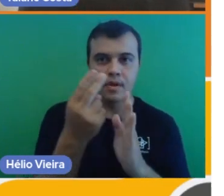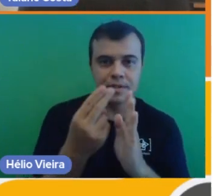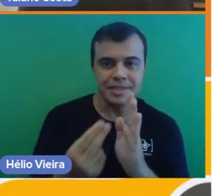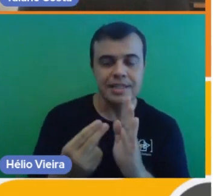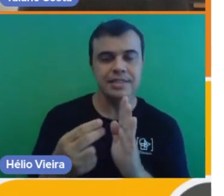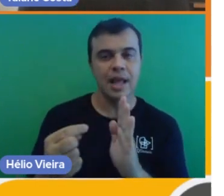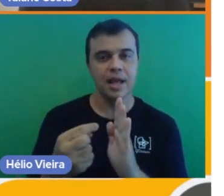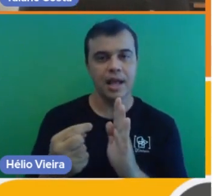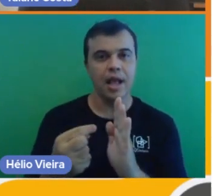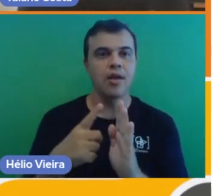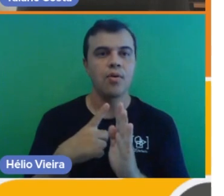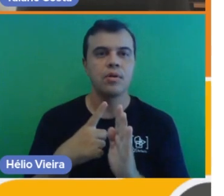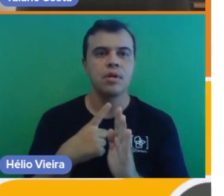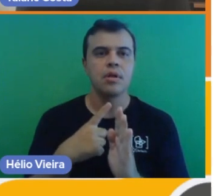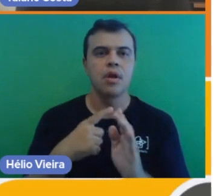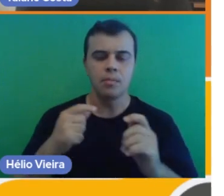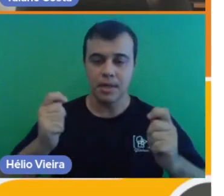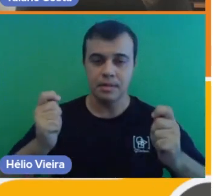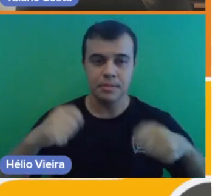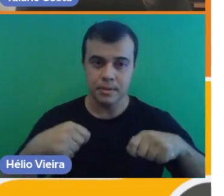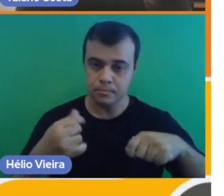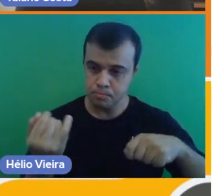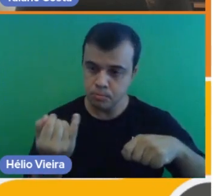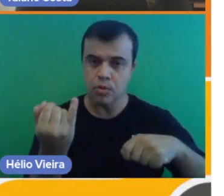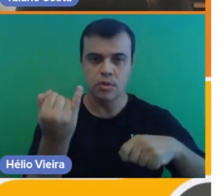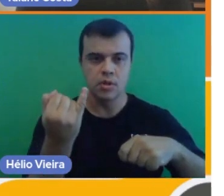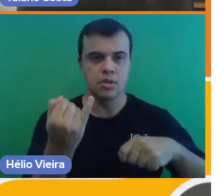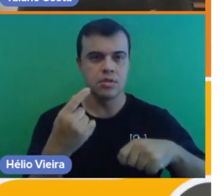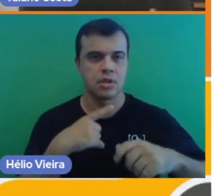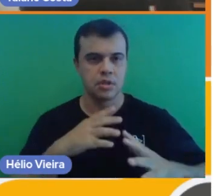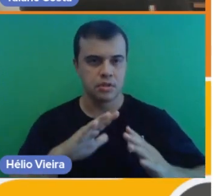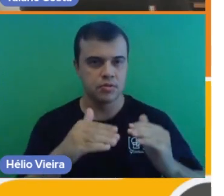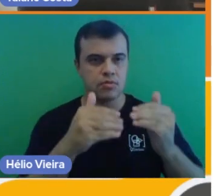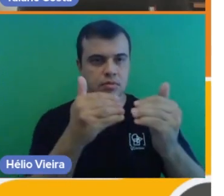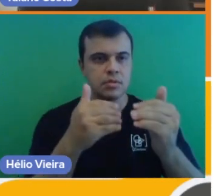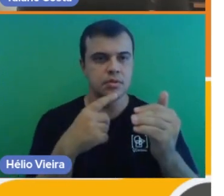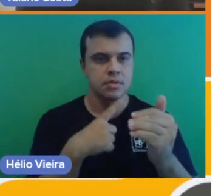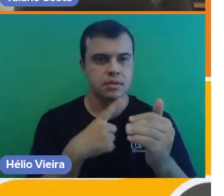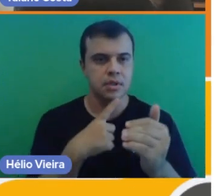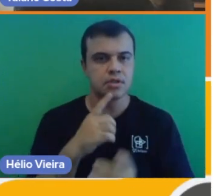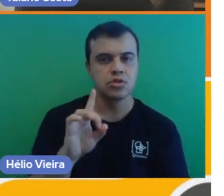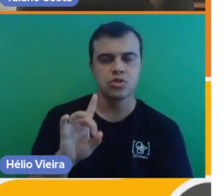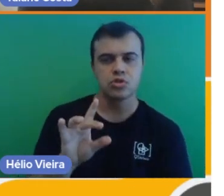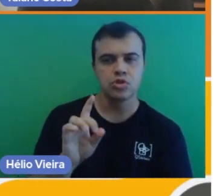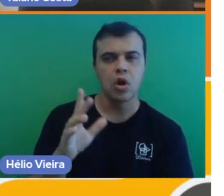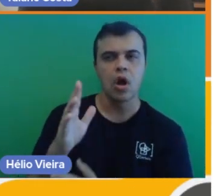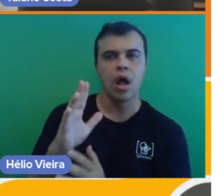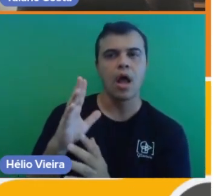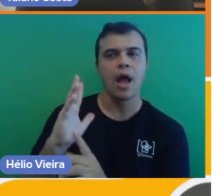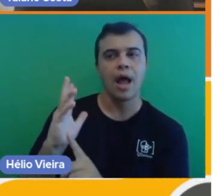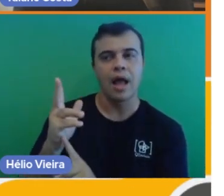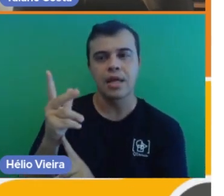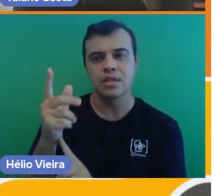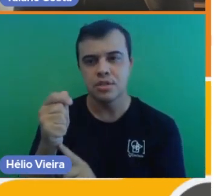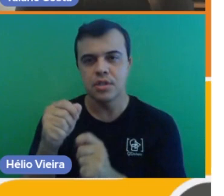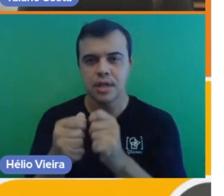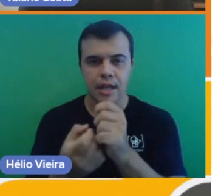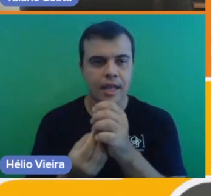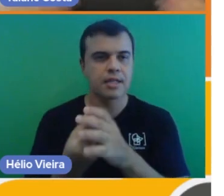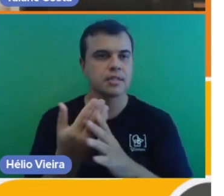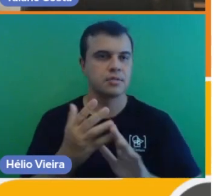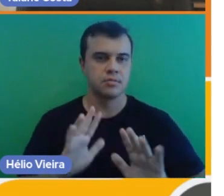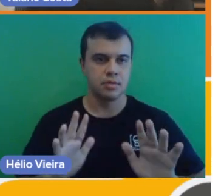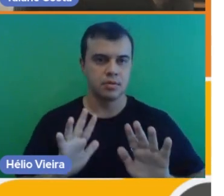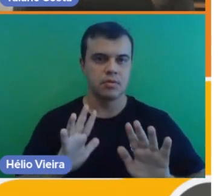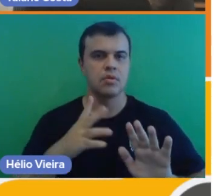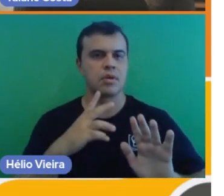desenhar, ela é uma habilidade importante a ser desenvolvida, não só pela arte, né, de produzir a arte,